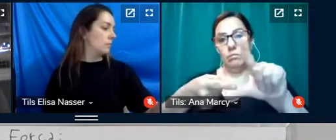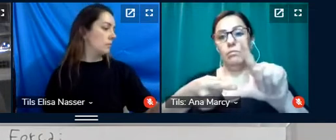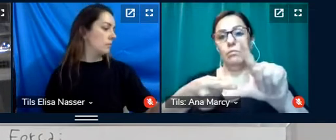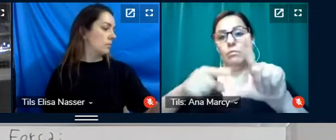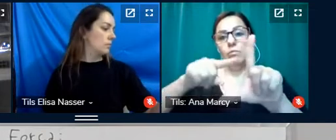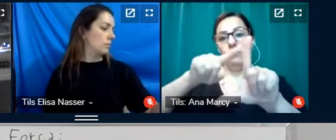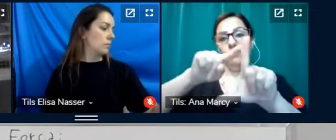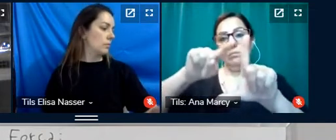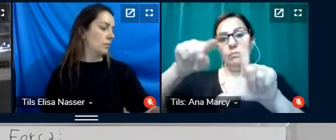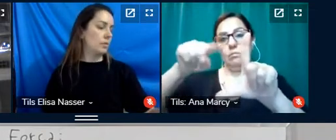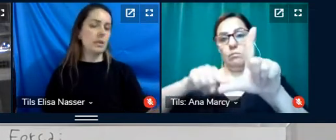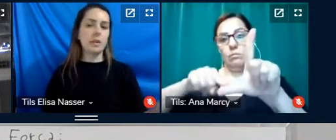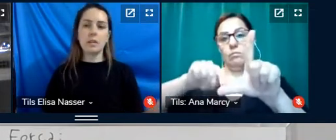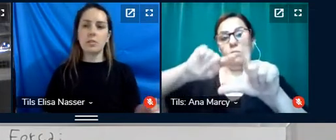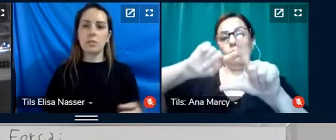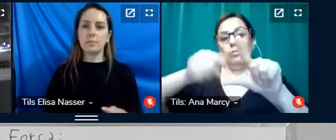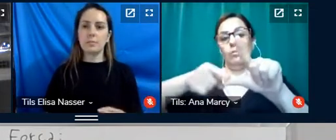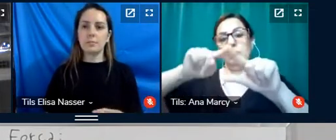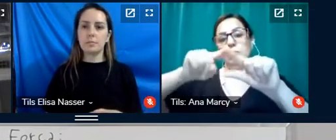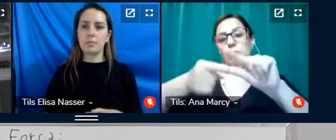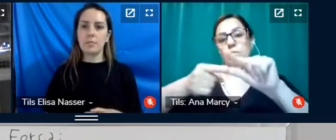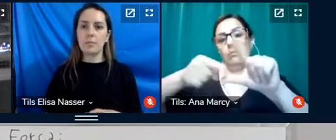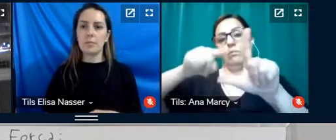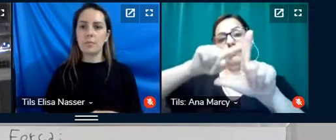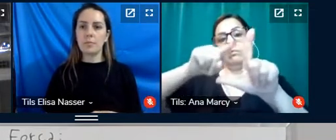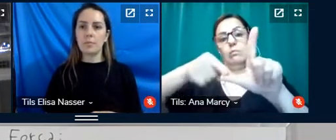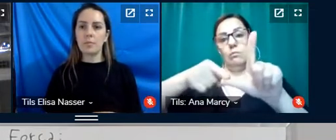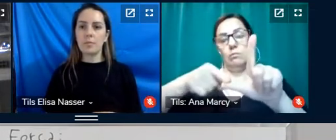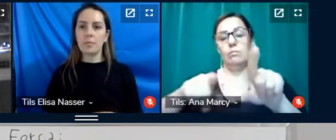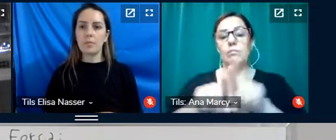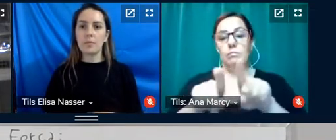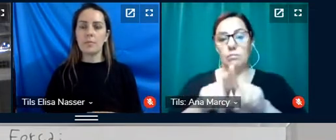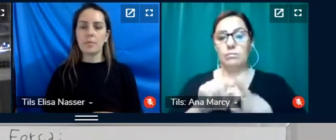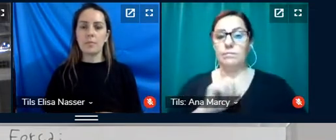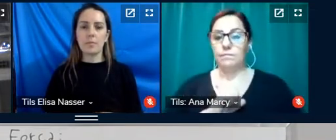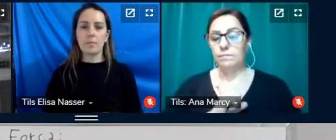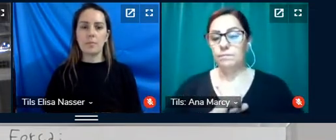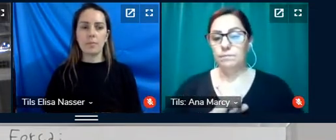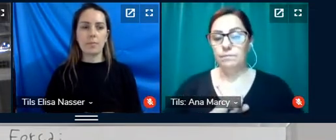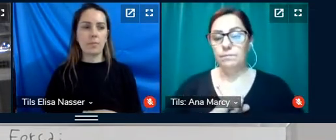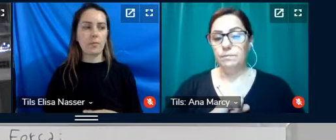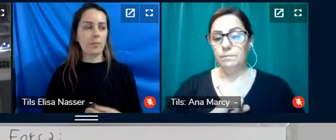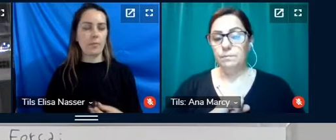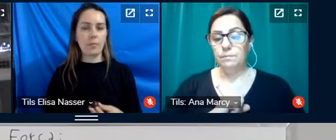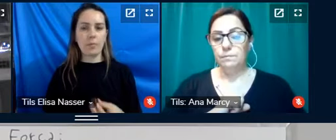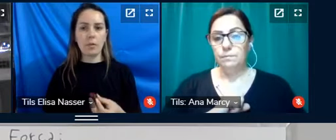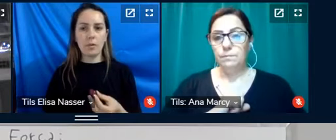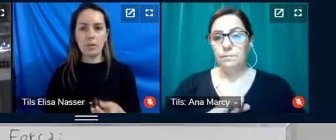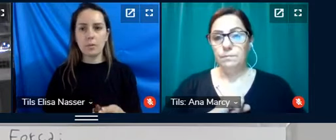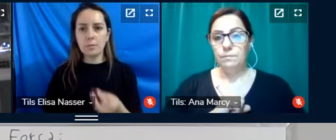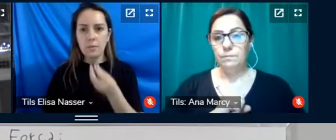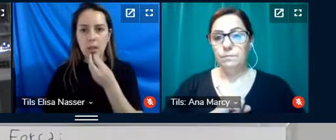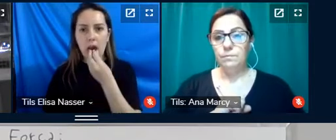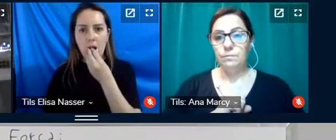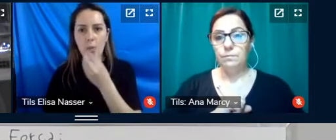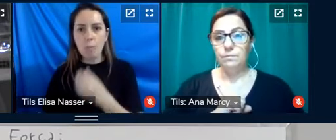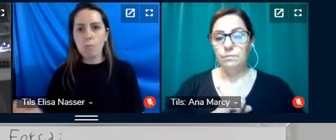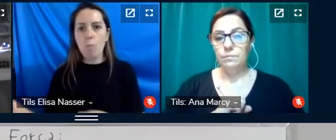vendo? Então, ela tem uma direção e um sentido.